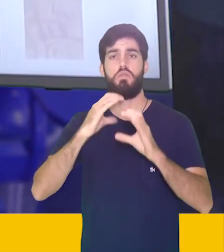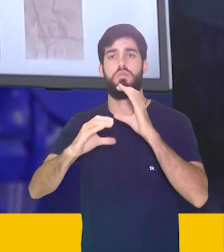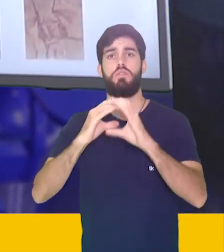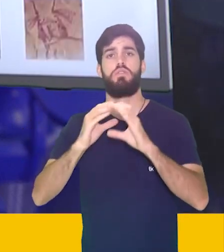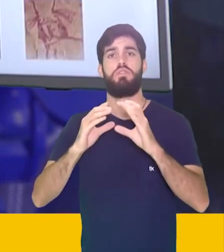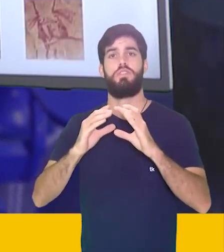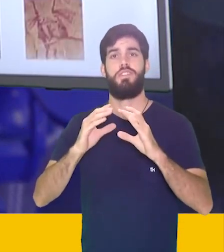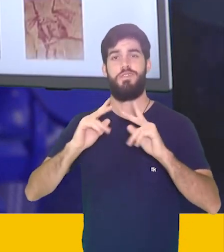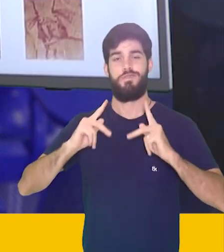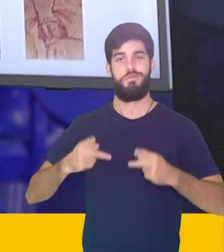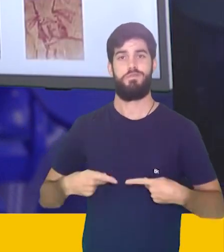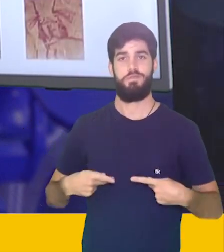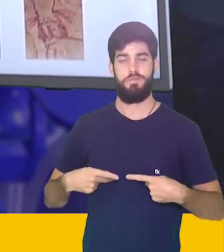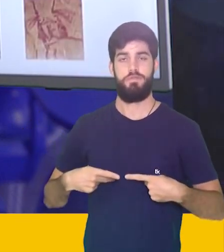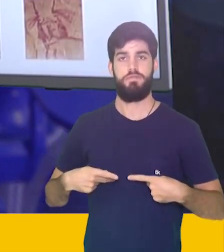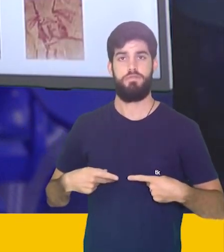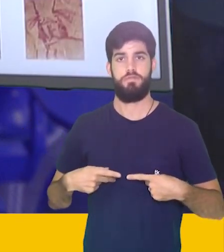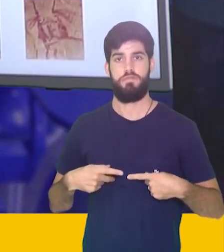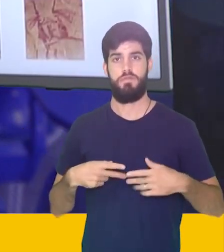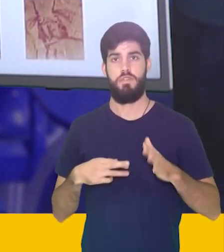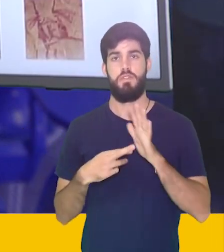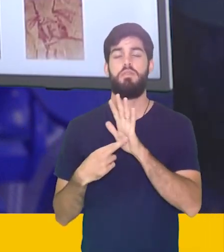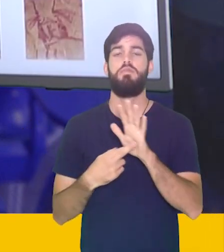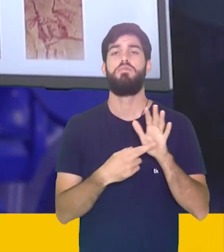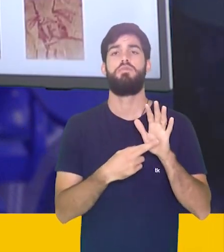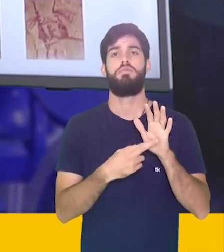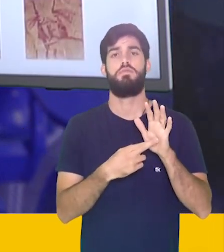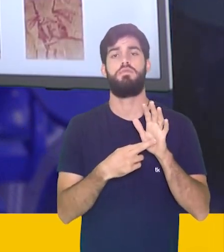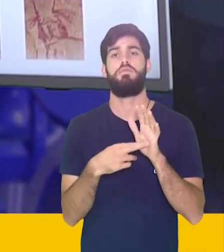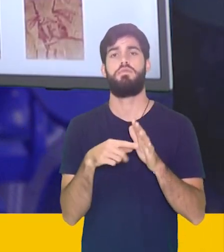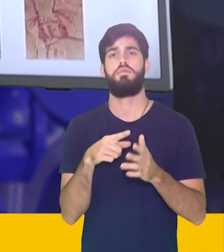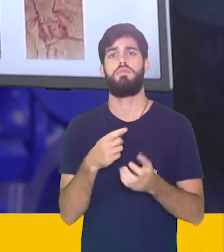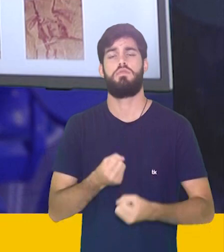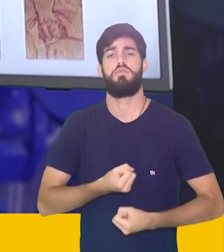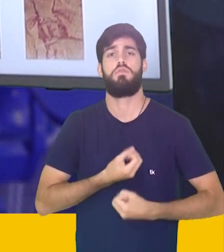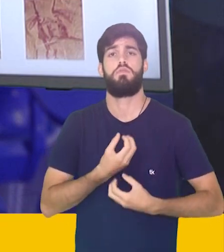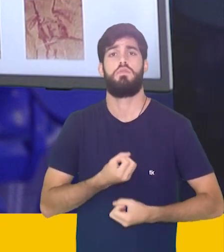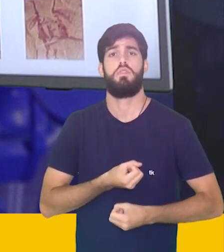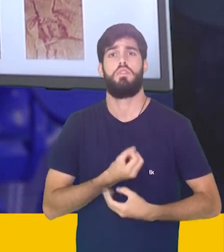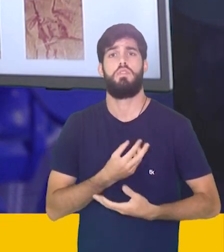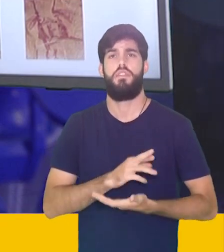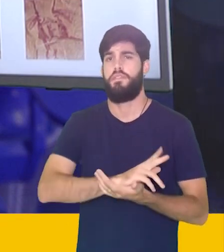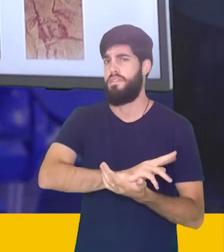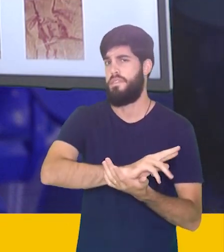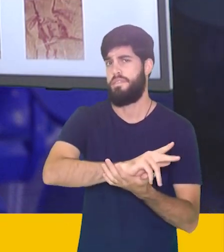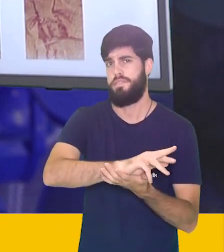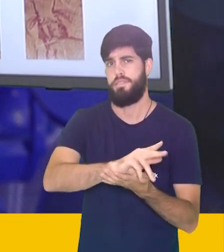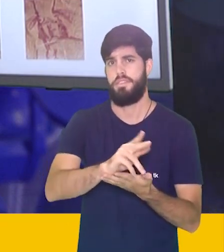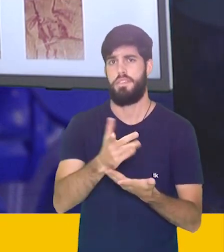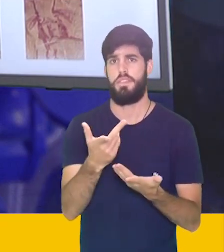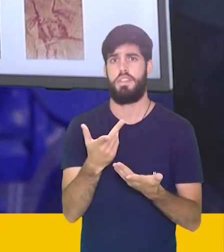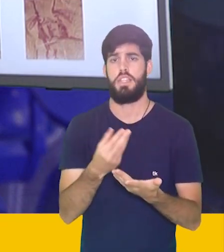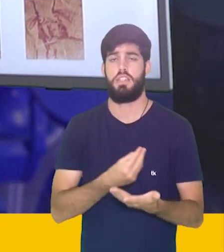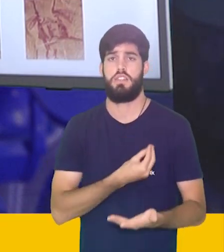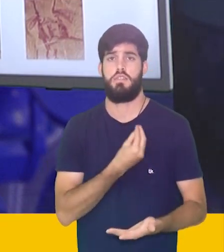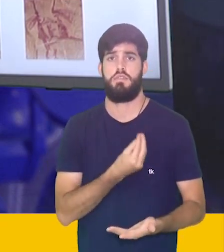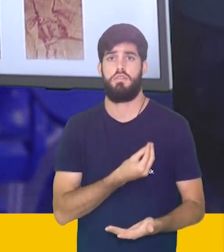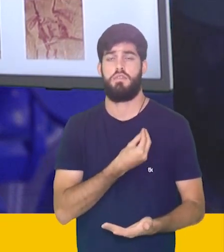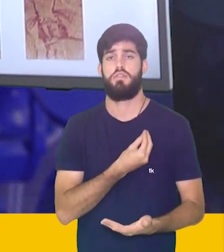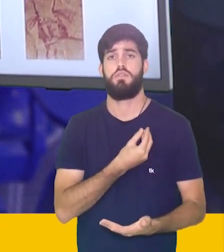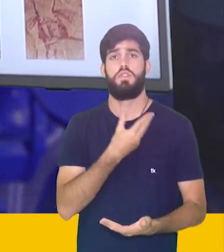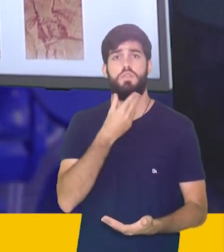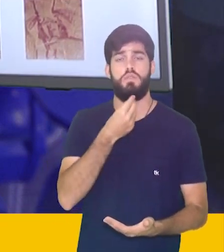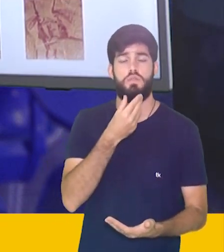humana. Então, nessas representações de pinturas, elas expressam várias situações da